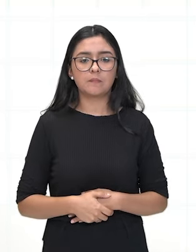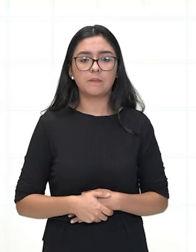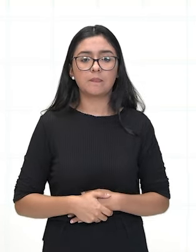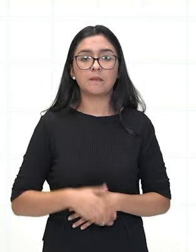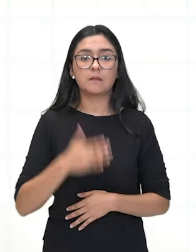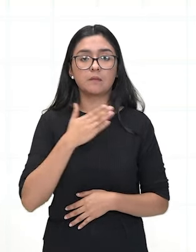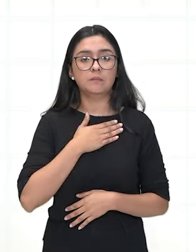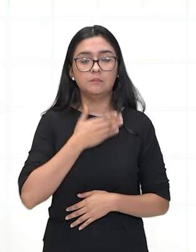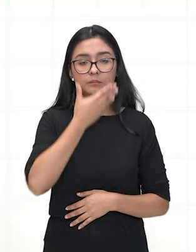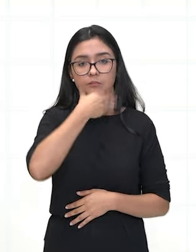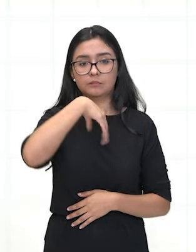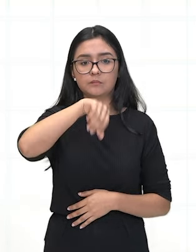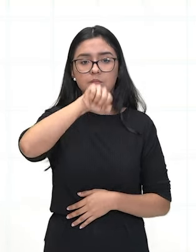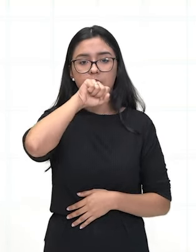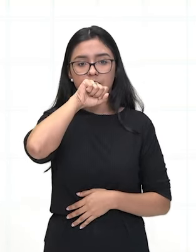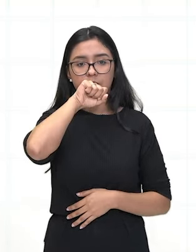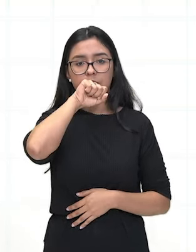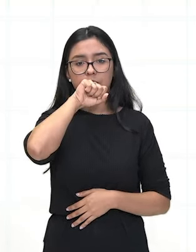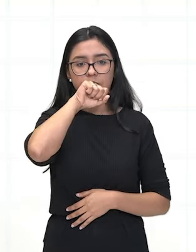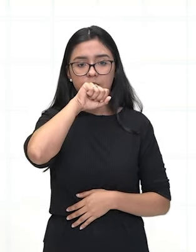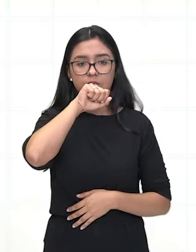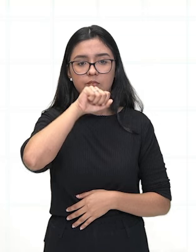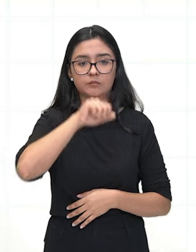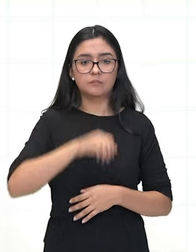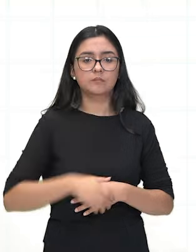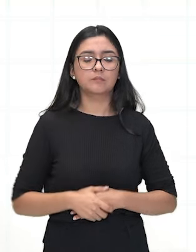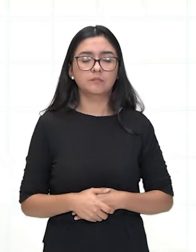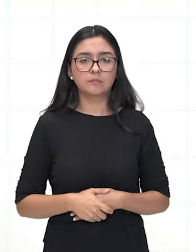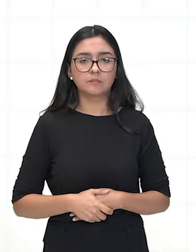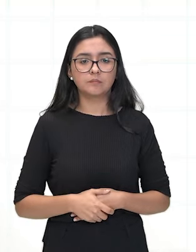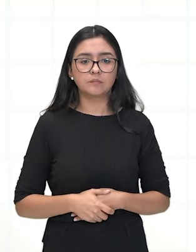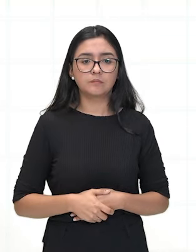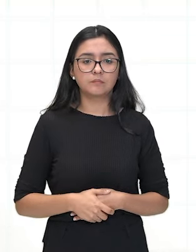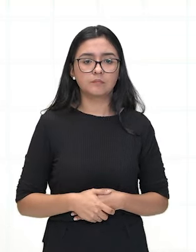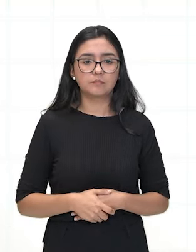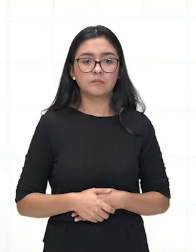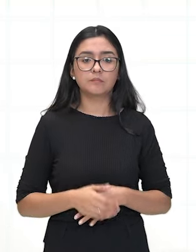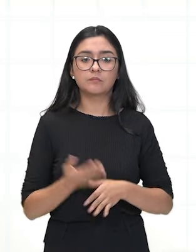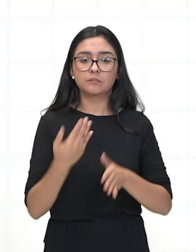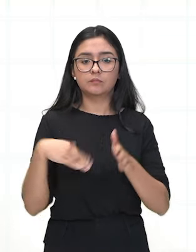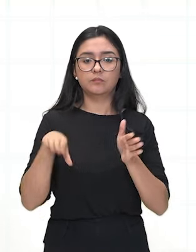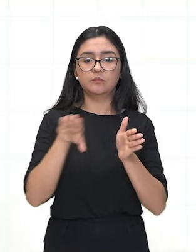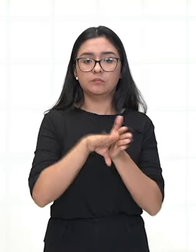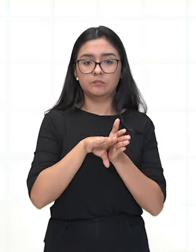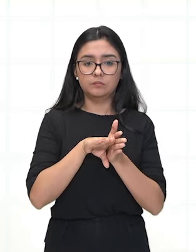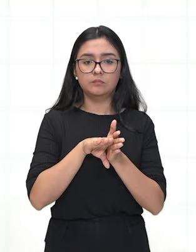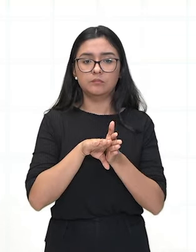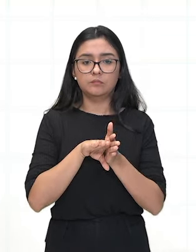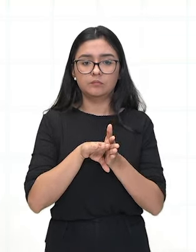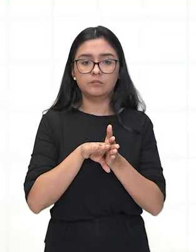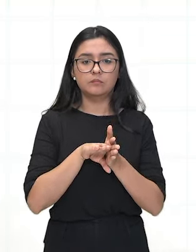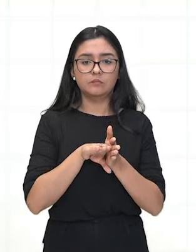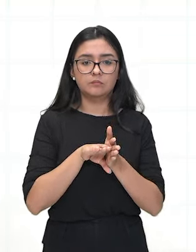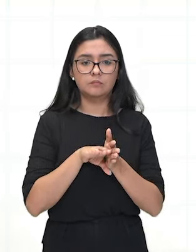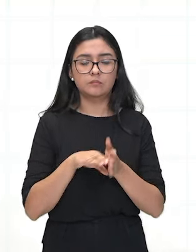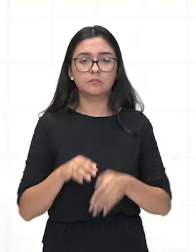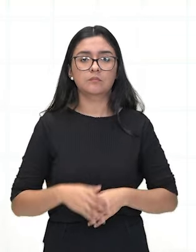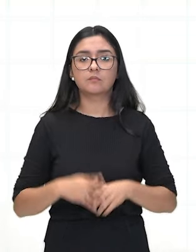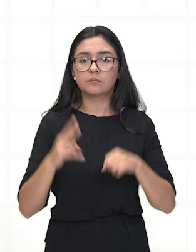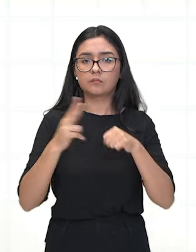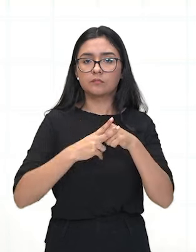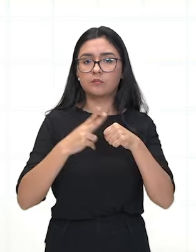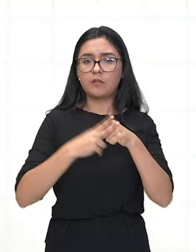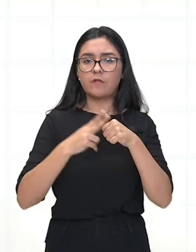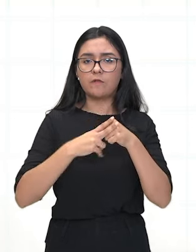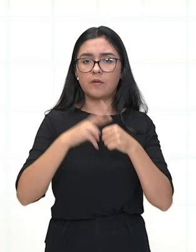pai arrived arrived chegou olha aí esse verbo regular não é